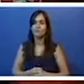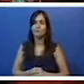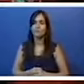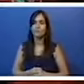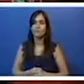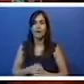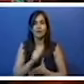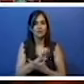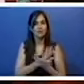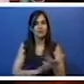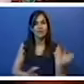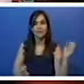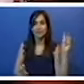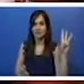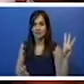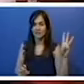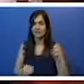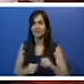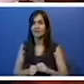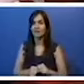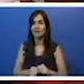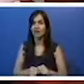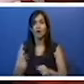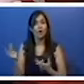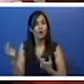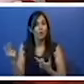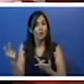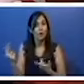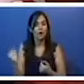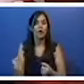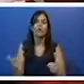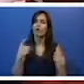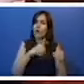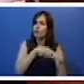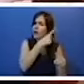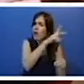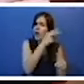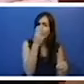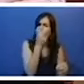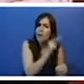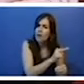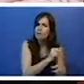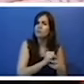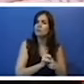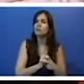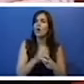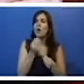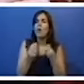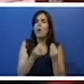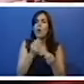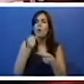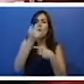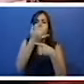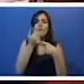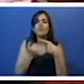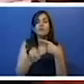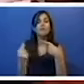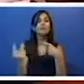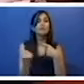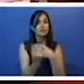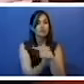e o três repeteco daquela atividade todo referência e vocês vão pôr as frações que